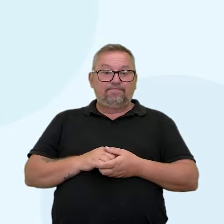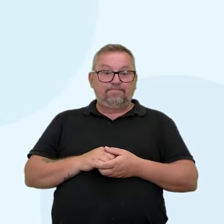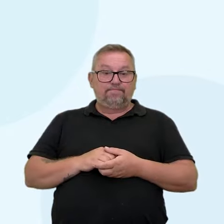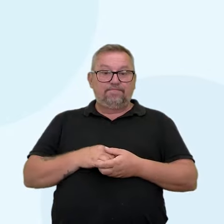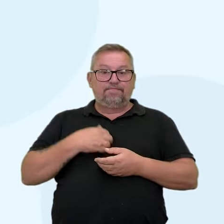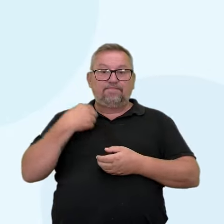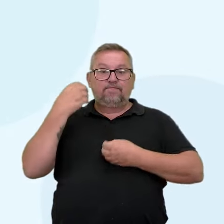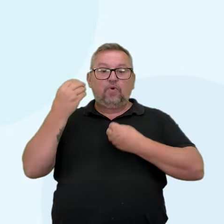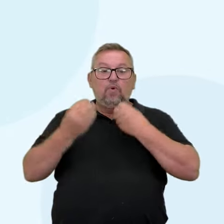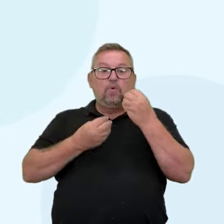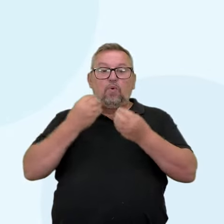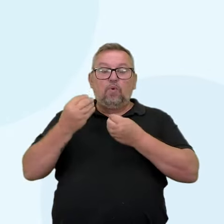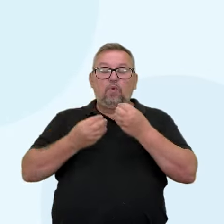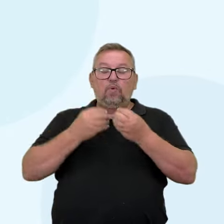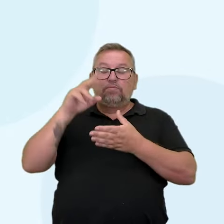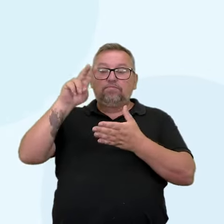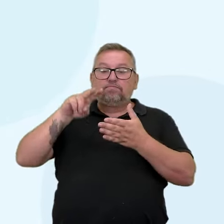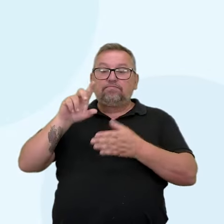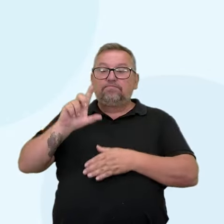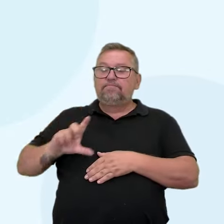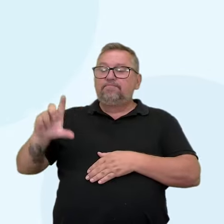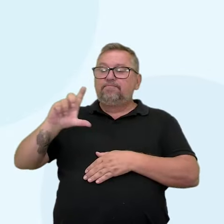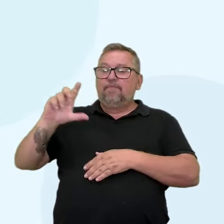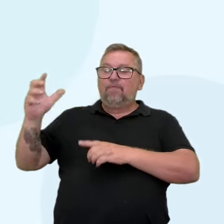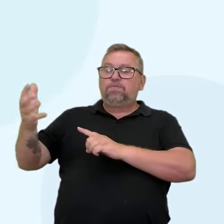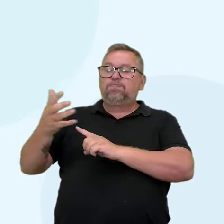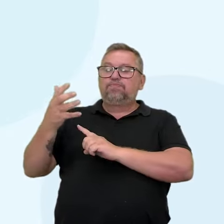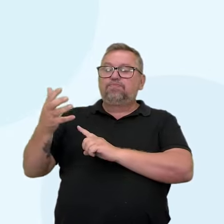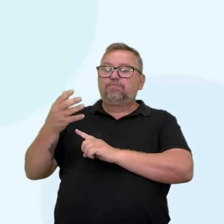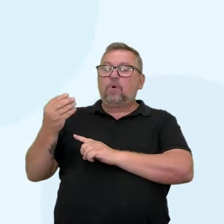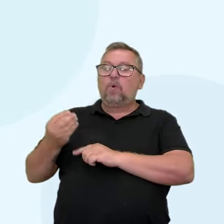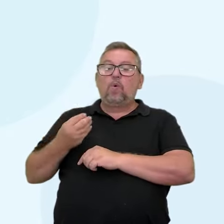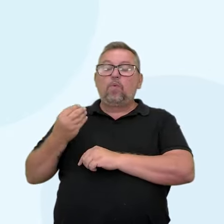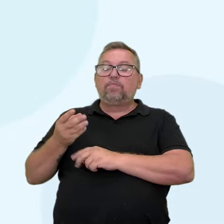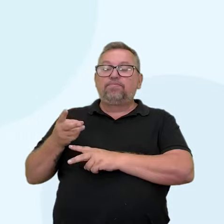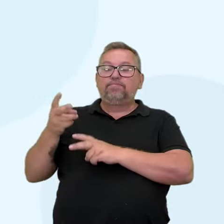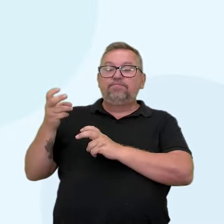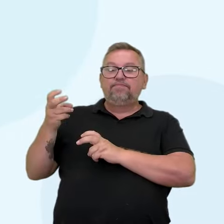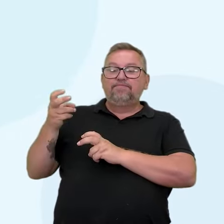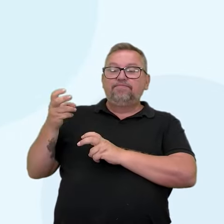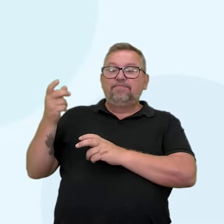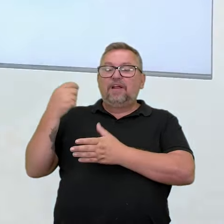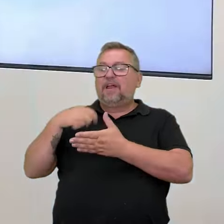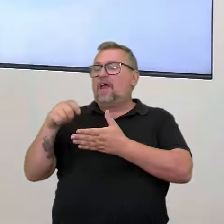é que a literatura nos atinge hoje? Como é que a gente percebe a literatura? Quem